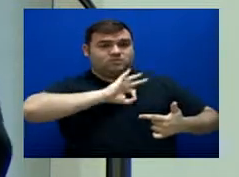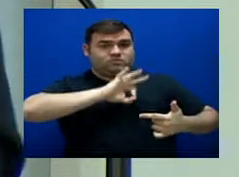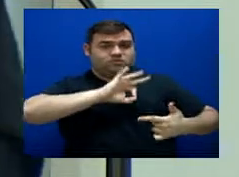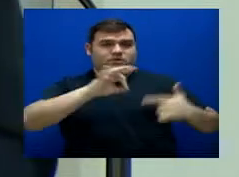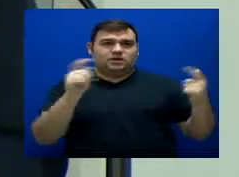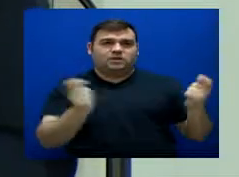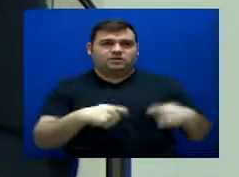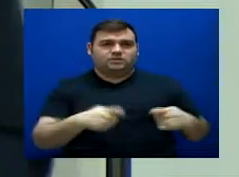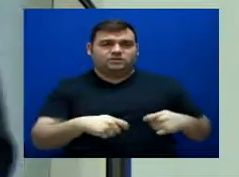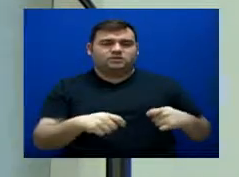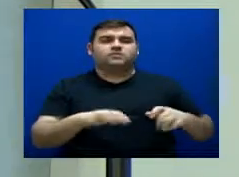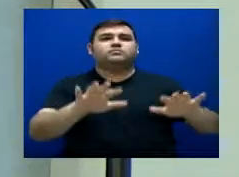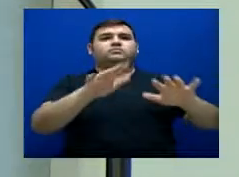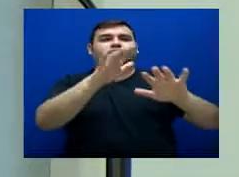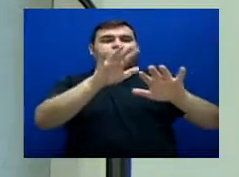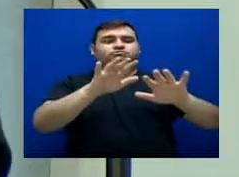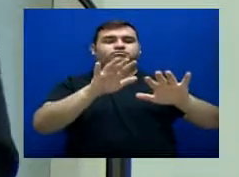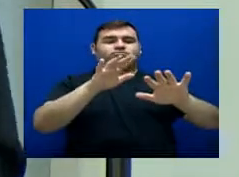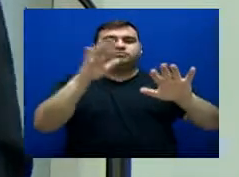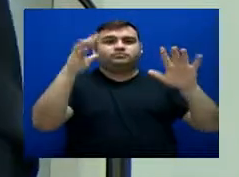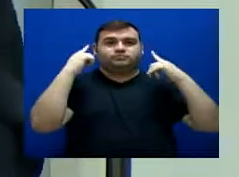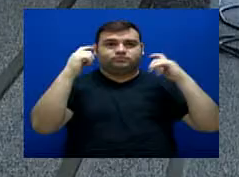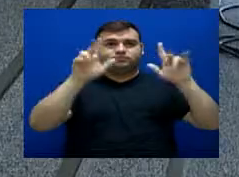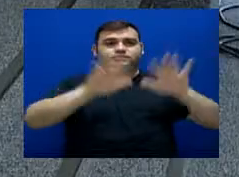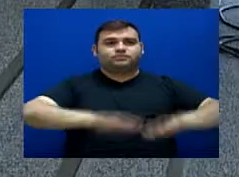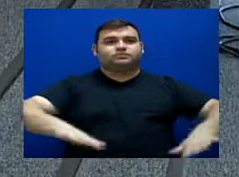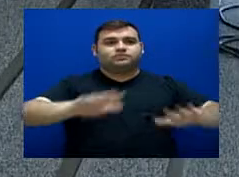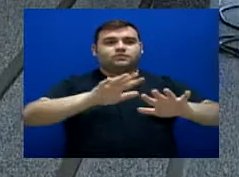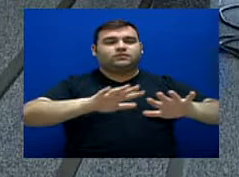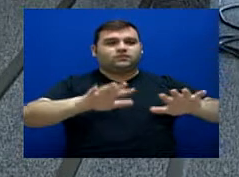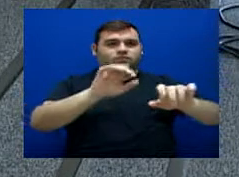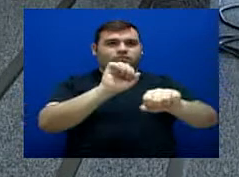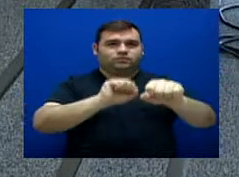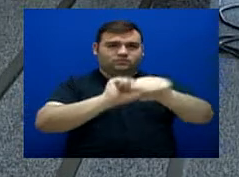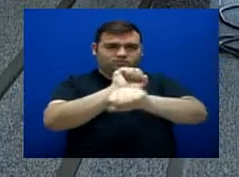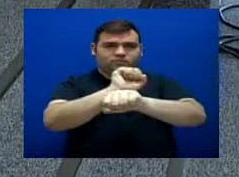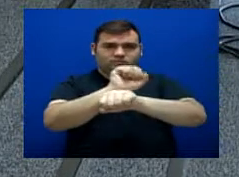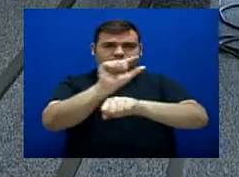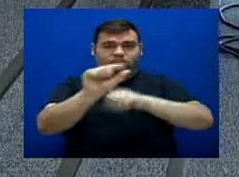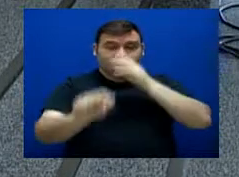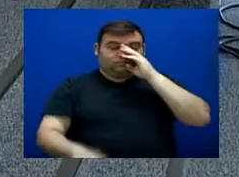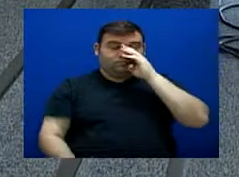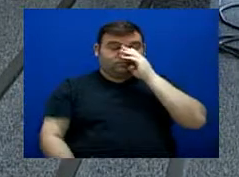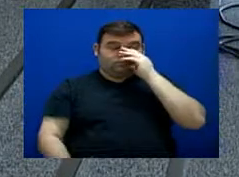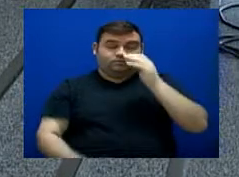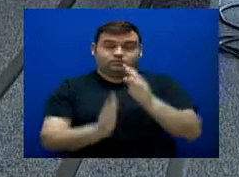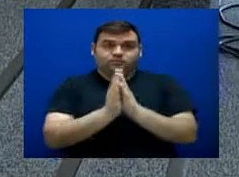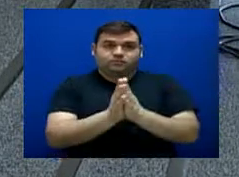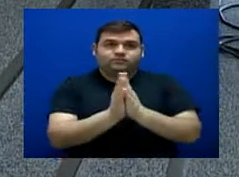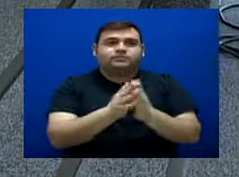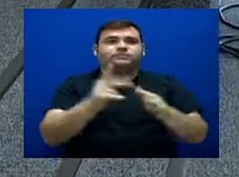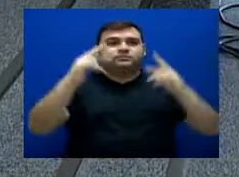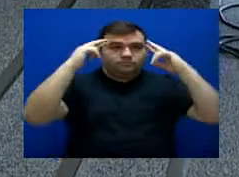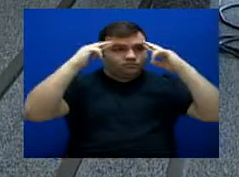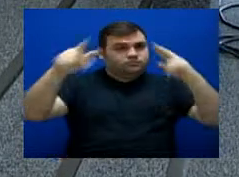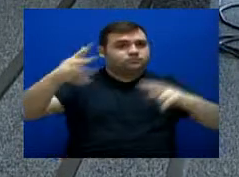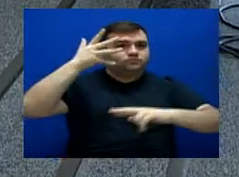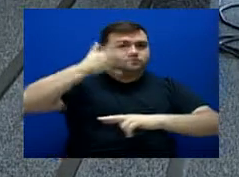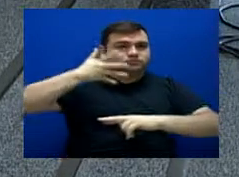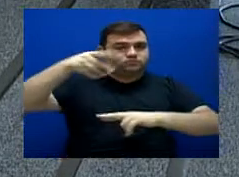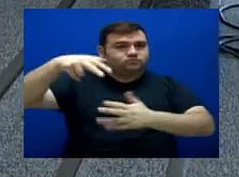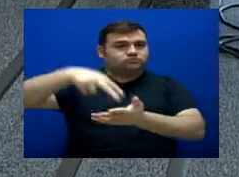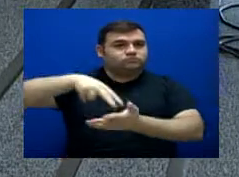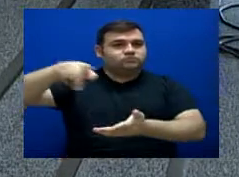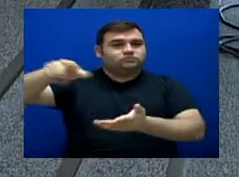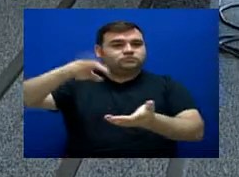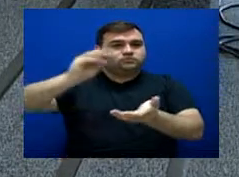a nossa polícia ter condição de... Pessoal, por favor, só um minutinho, eu vou contar o tempo de Vossa Excelência. Por favor, eu quero respeito com o orador que está na